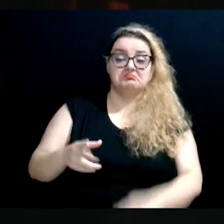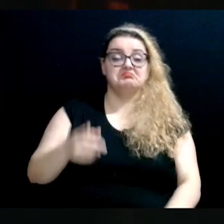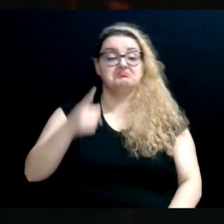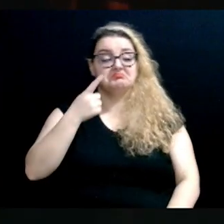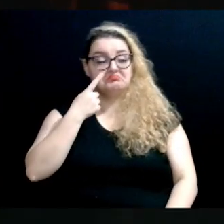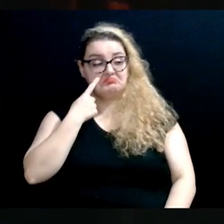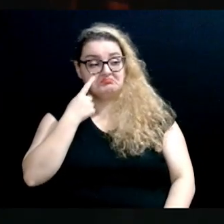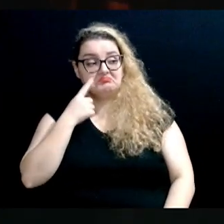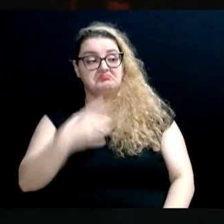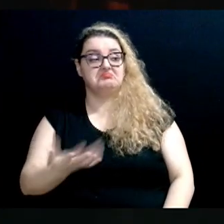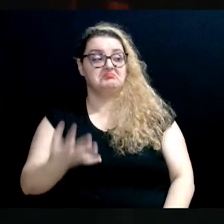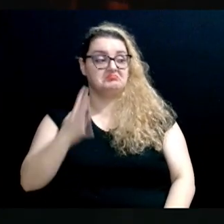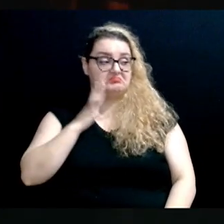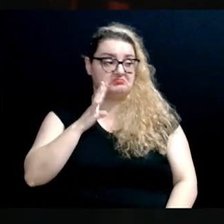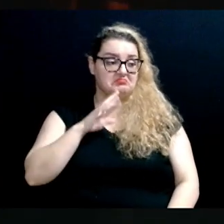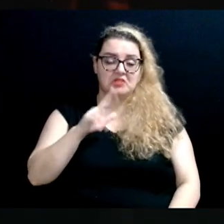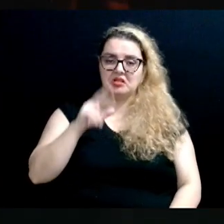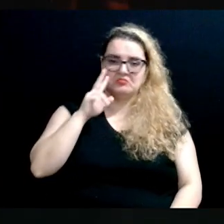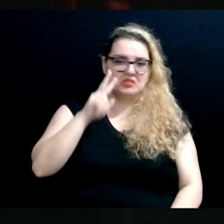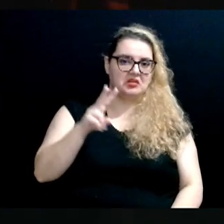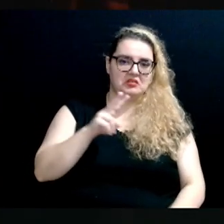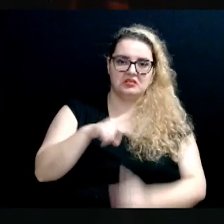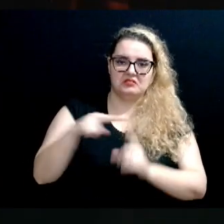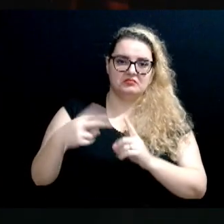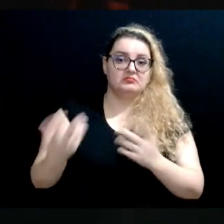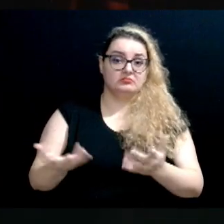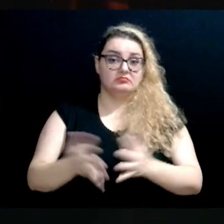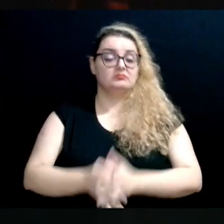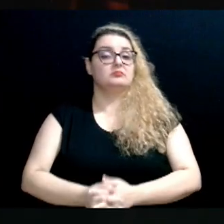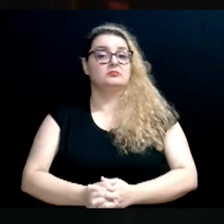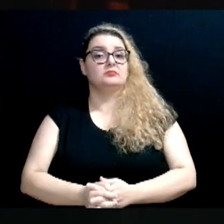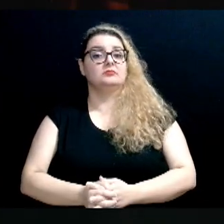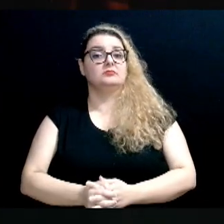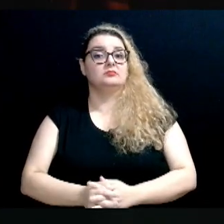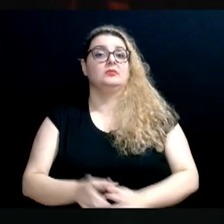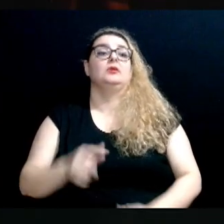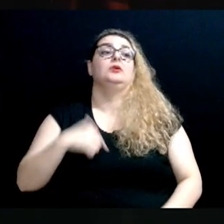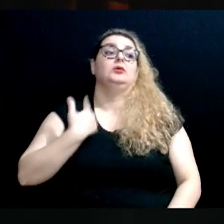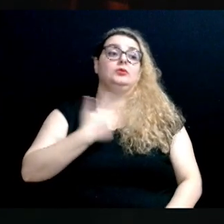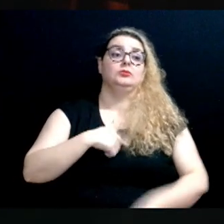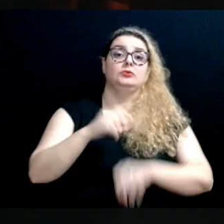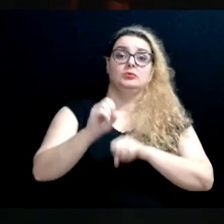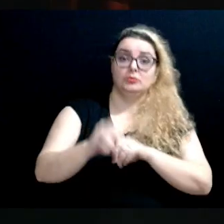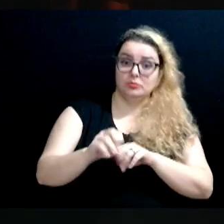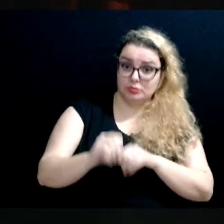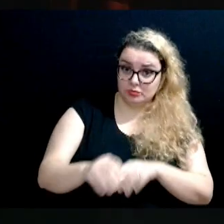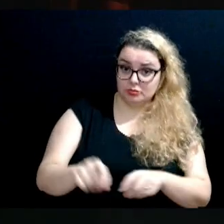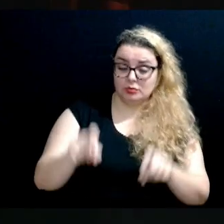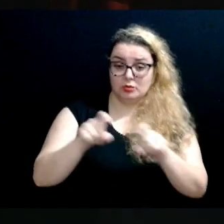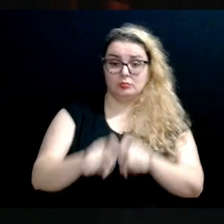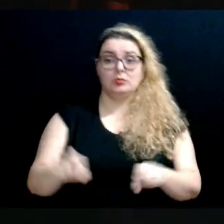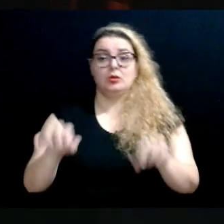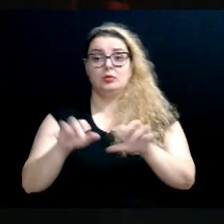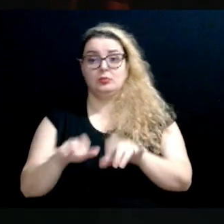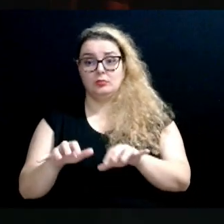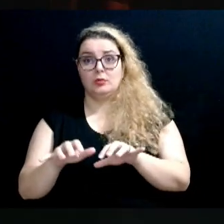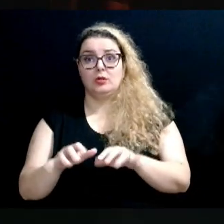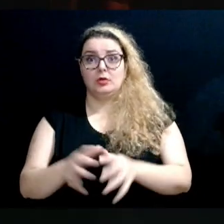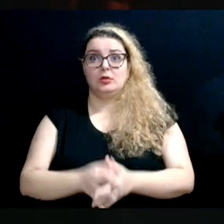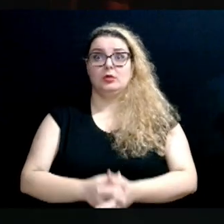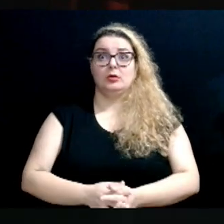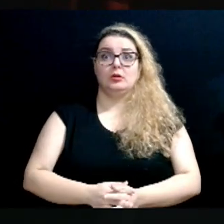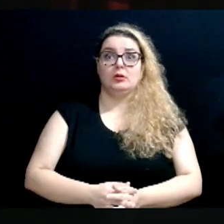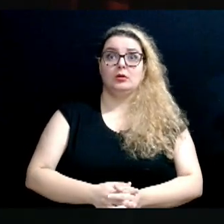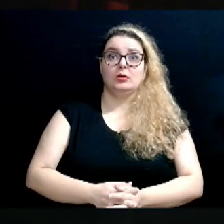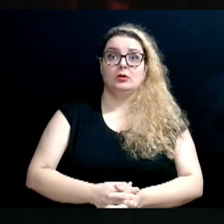tinha visto por essa ótica, né? Nós ensinamos o computador a trabalhar para a